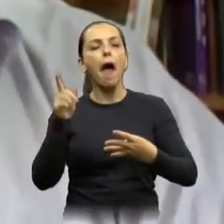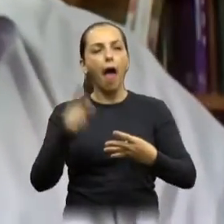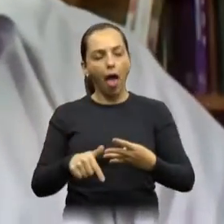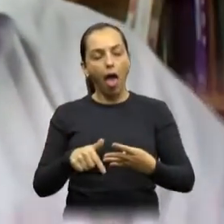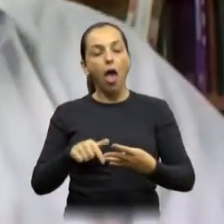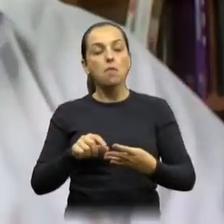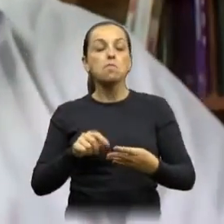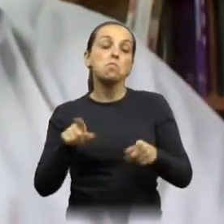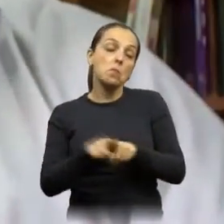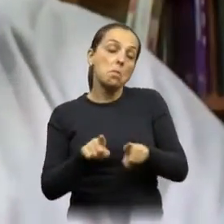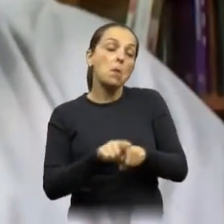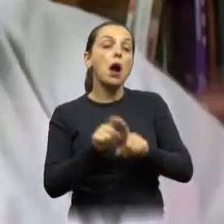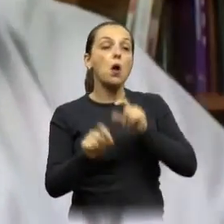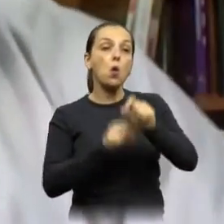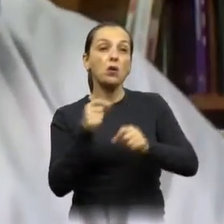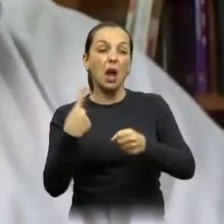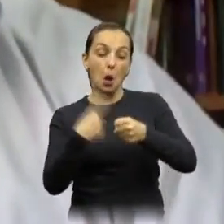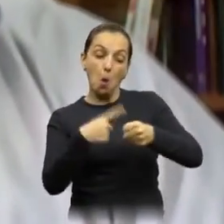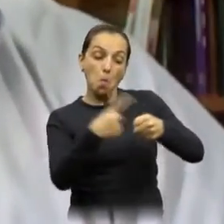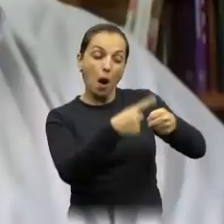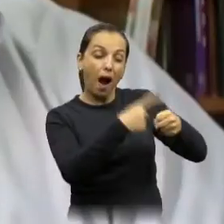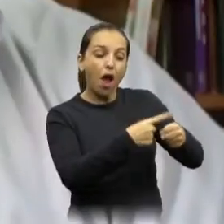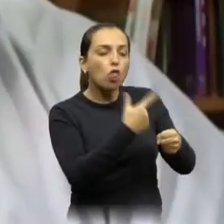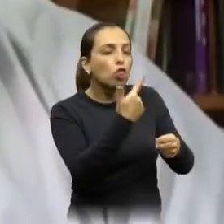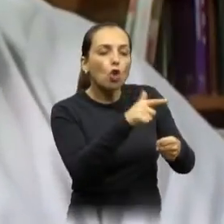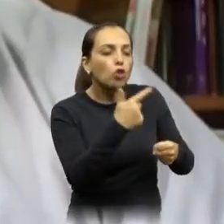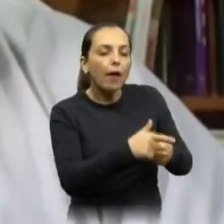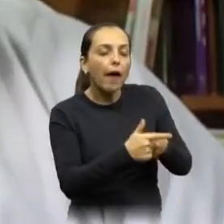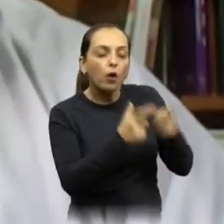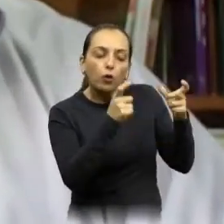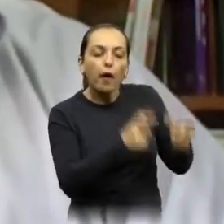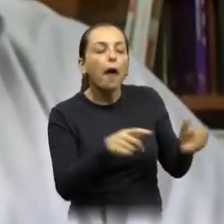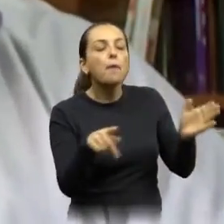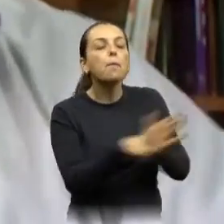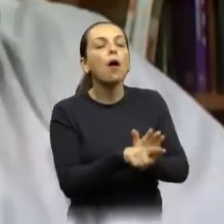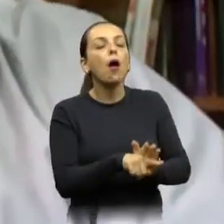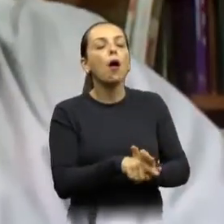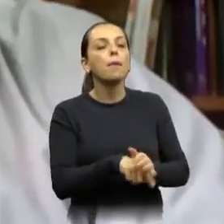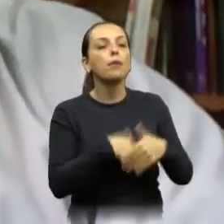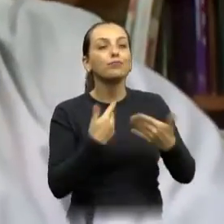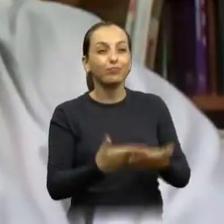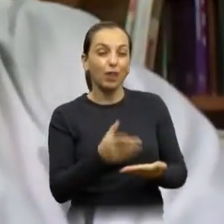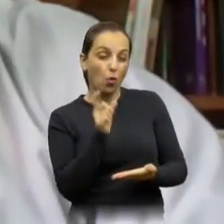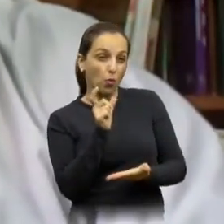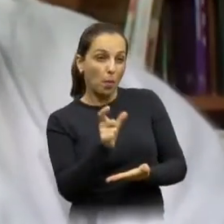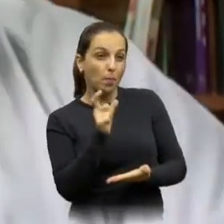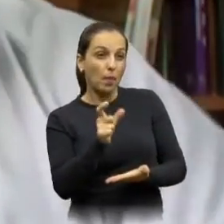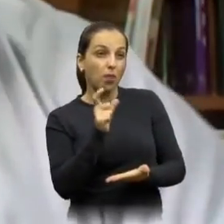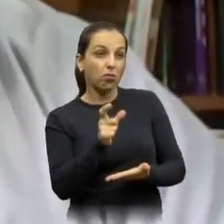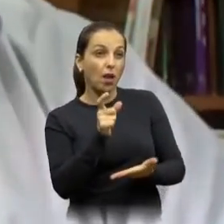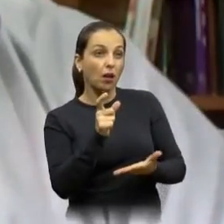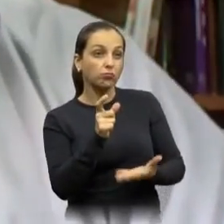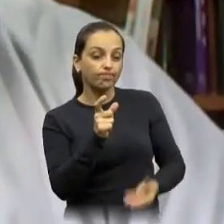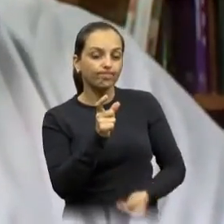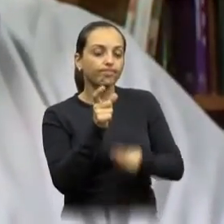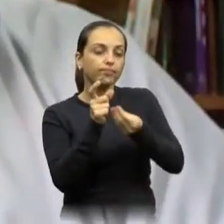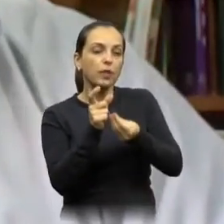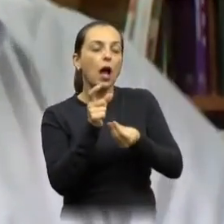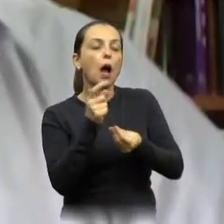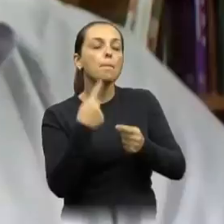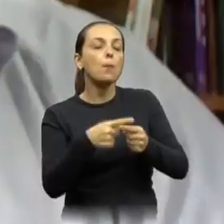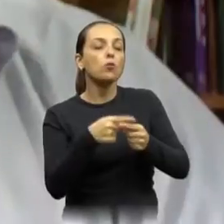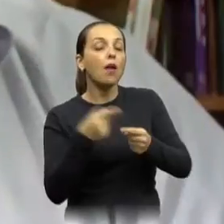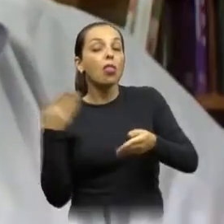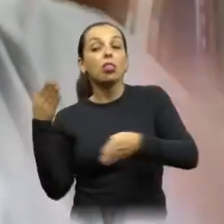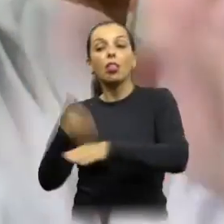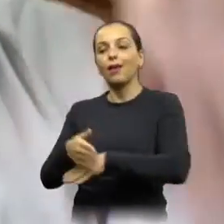recarga, e também porque nos bairros a gente não tem essa oferta. Então, às vezes, a gente não carregou o nosso bilhete, e aí você precisa ir até o terminal